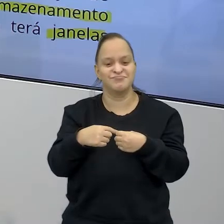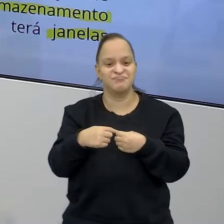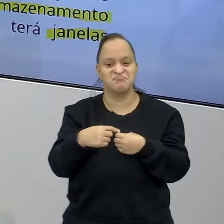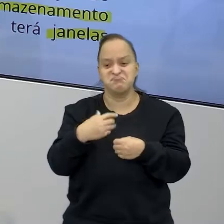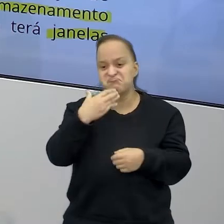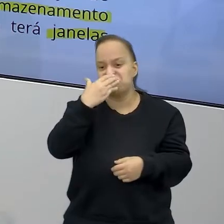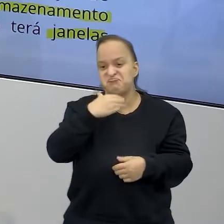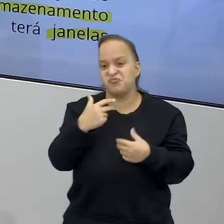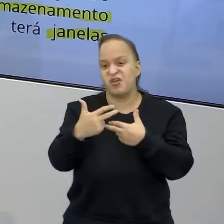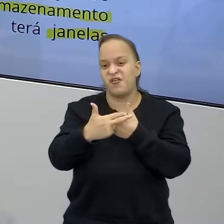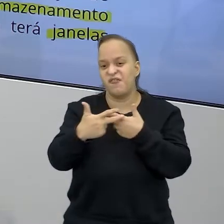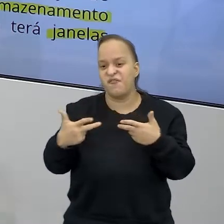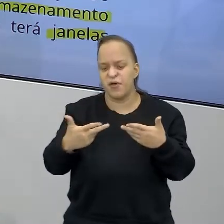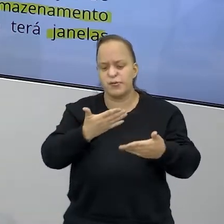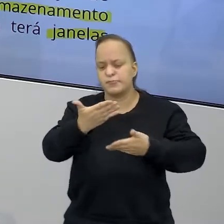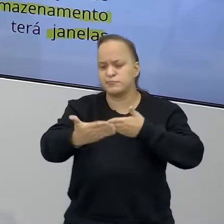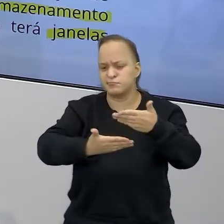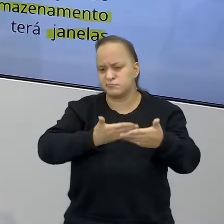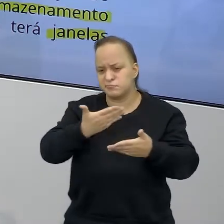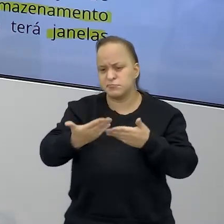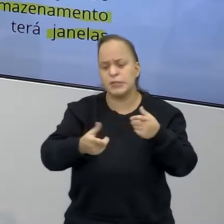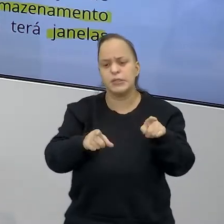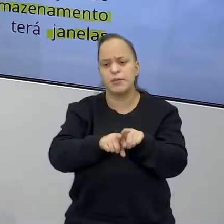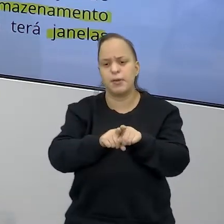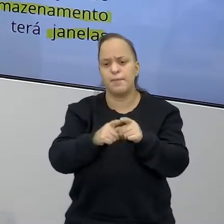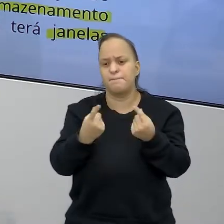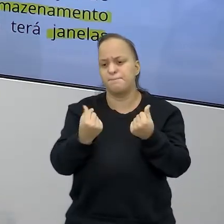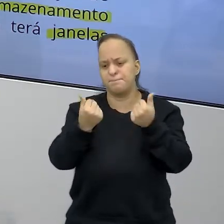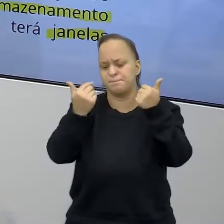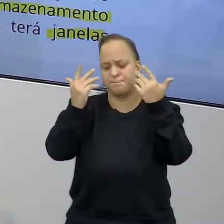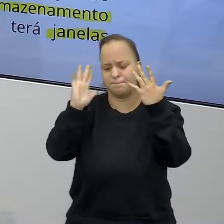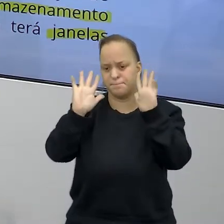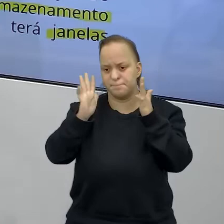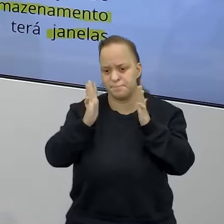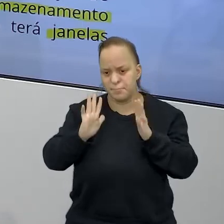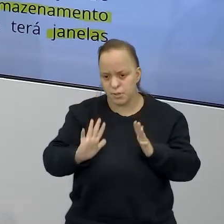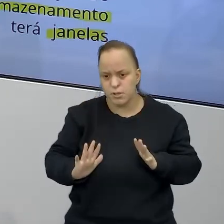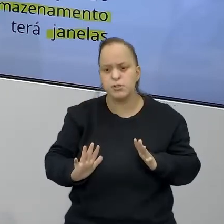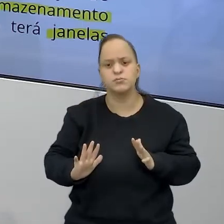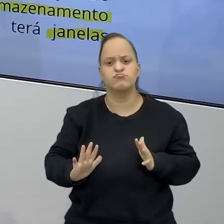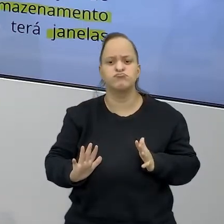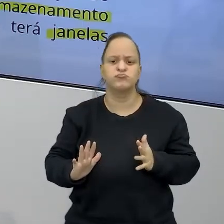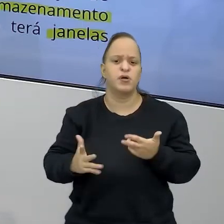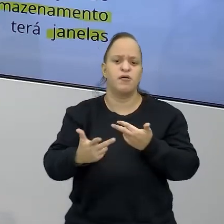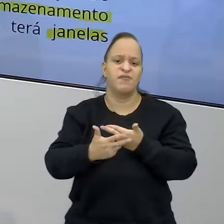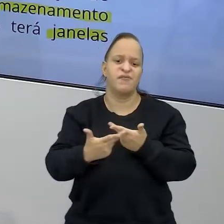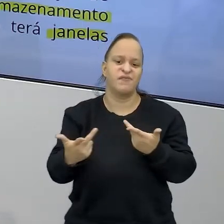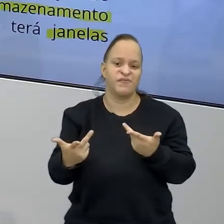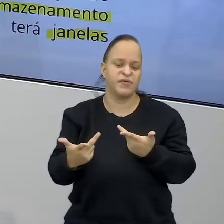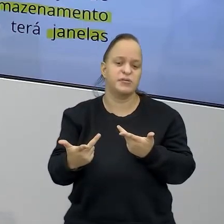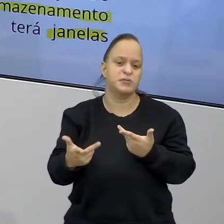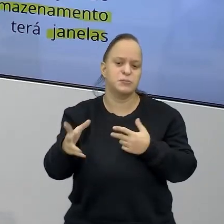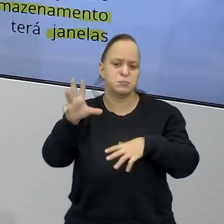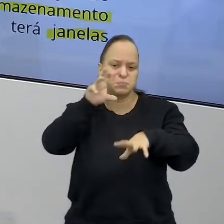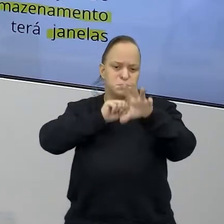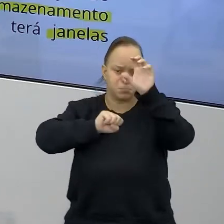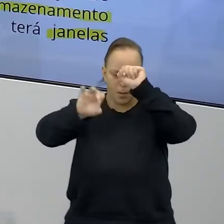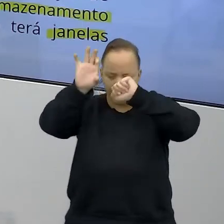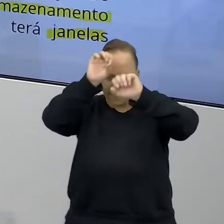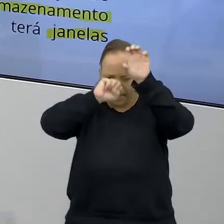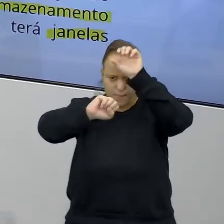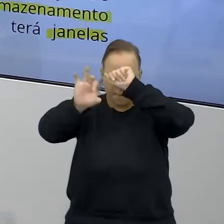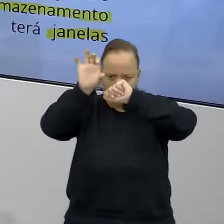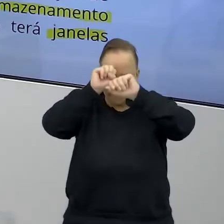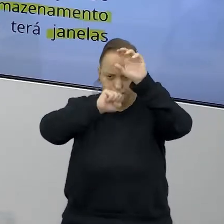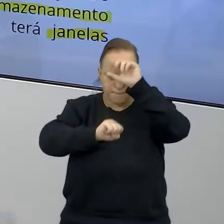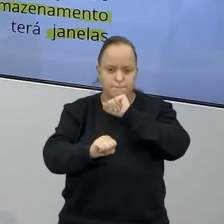barateando também, né? E peguei todos esses conceitos e vou tentar colocar aqui